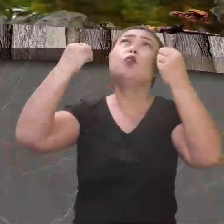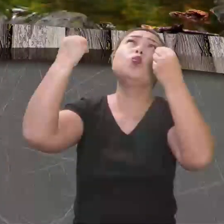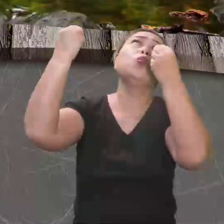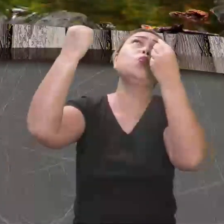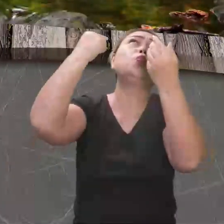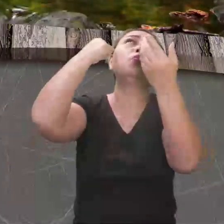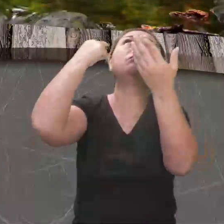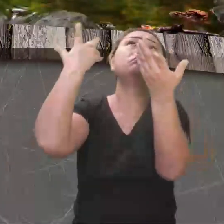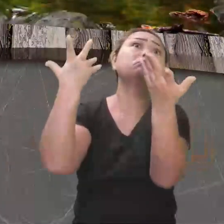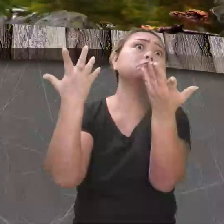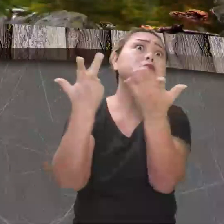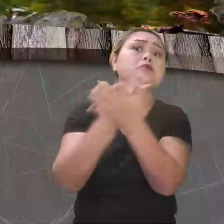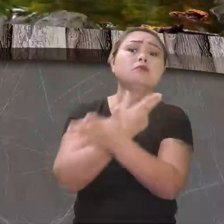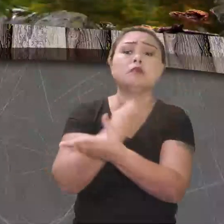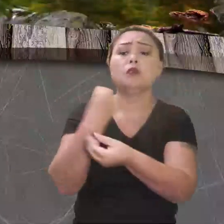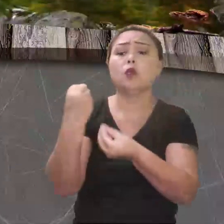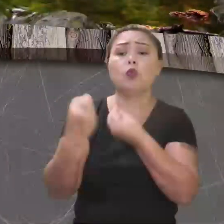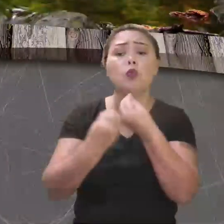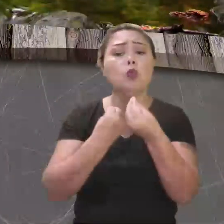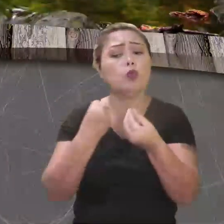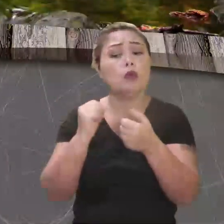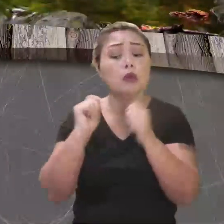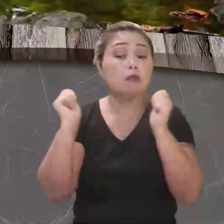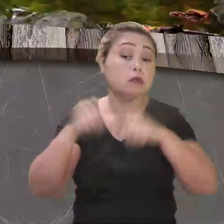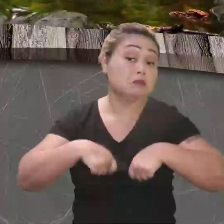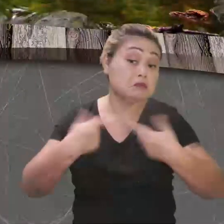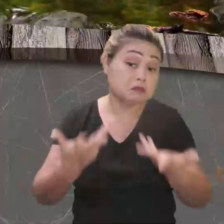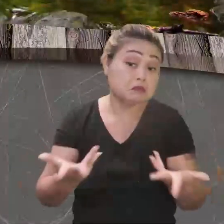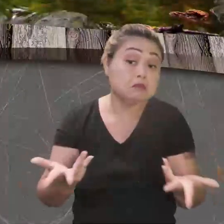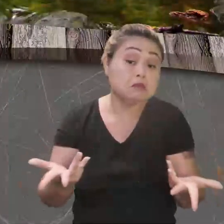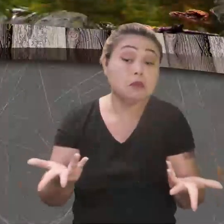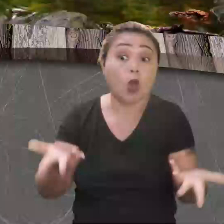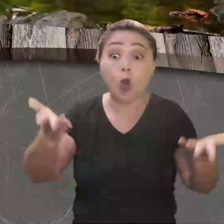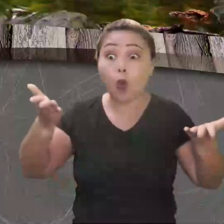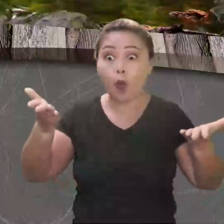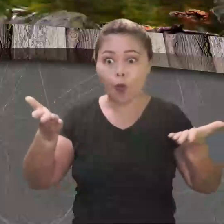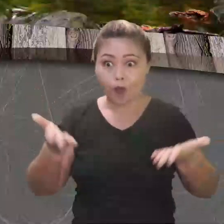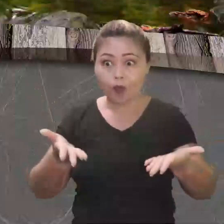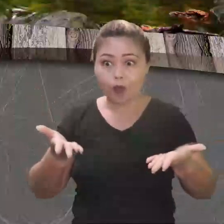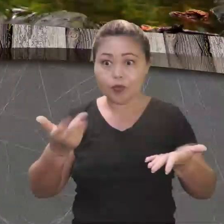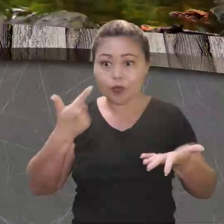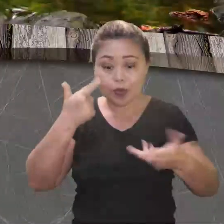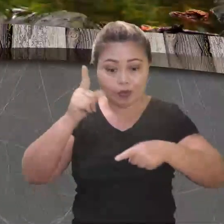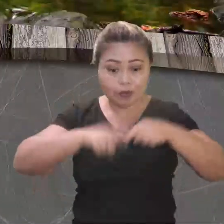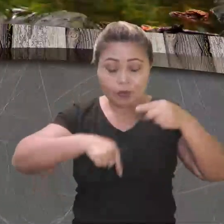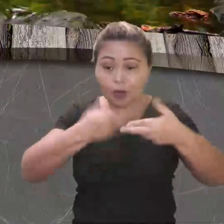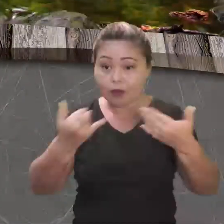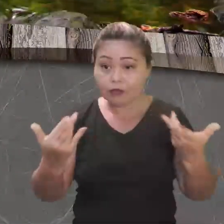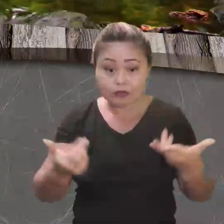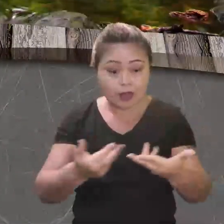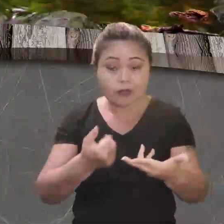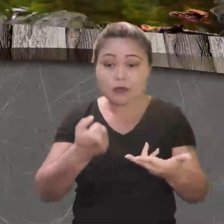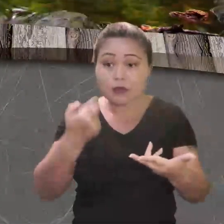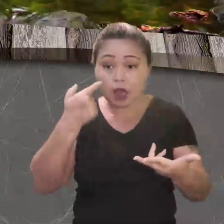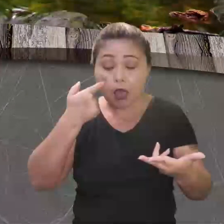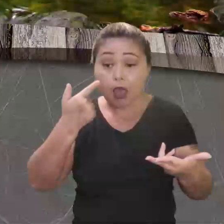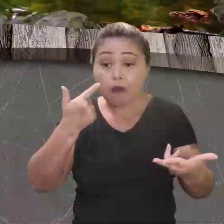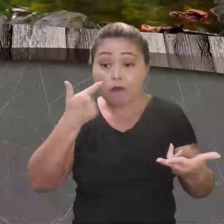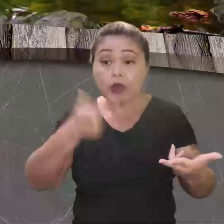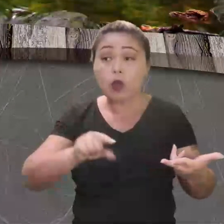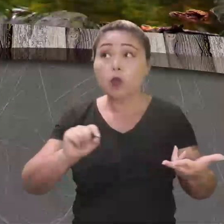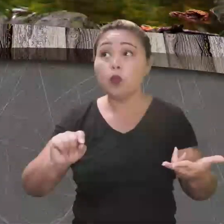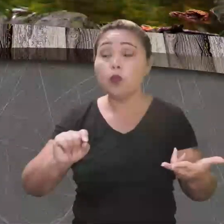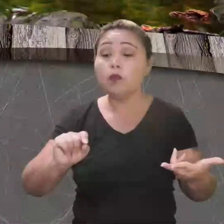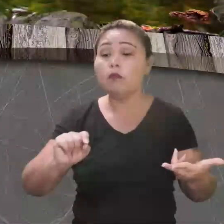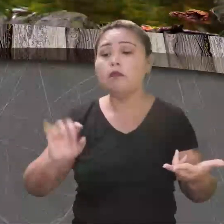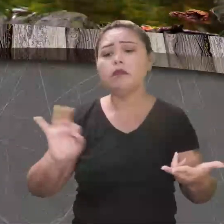esses eventos poderiam estar acontecendo e como que poderia ser possível isso. Hoje, com as ferramentas que nós temos, a gente vê que não